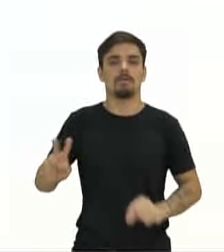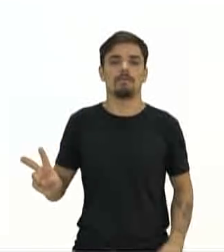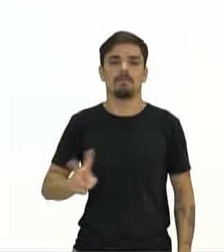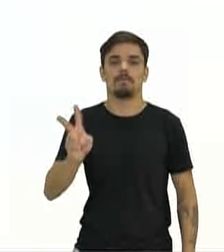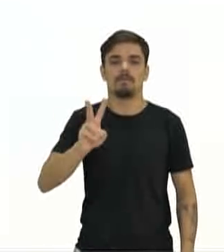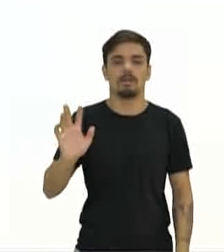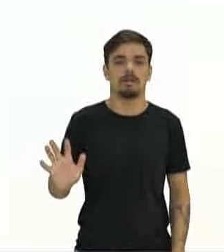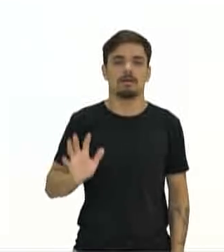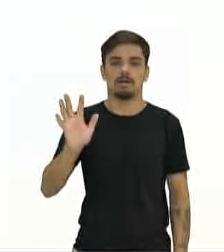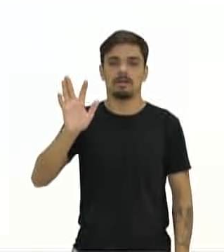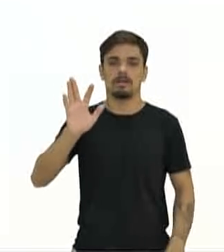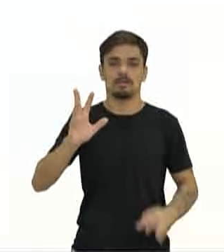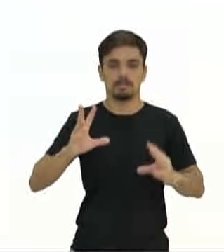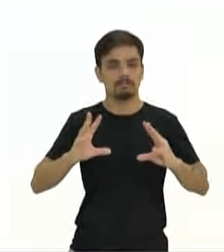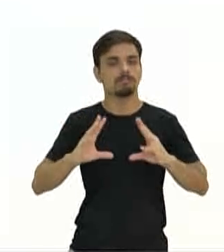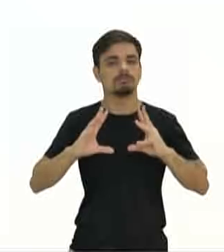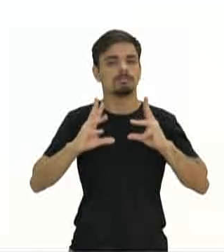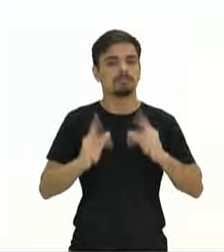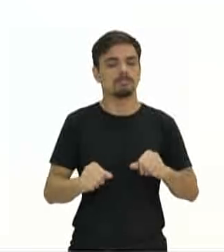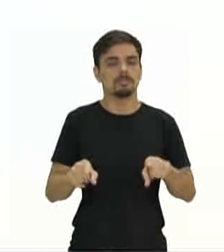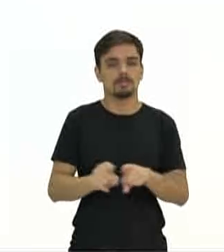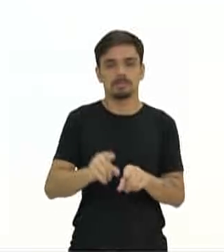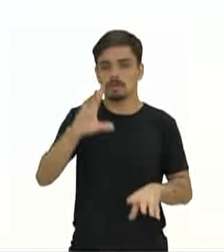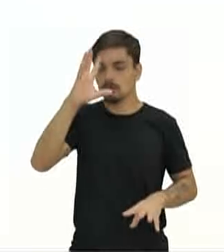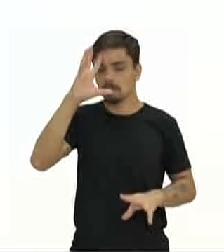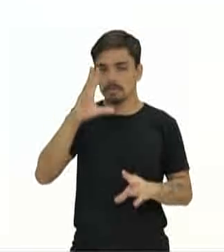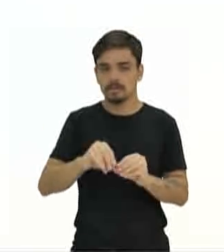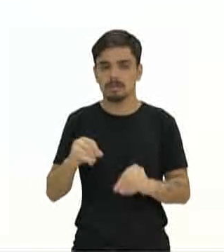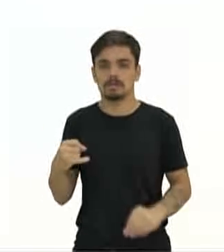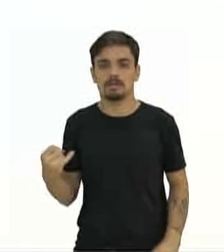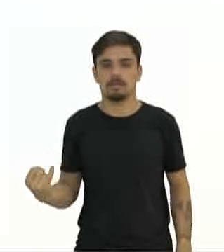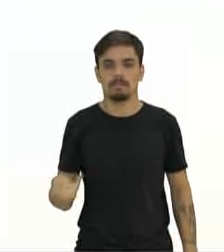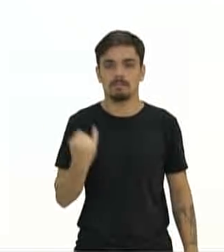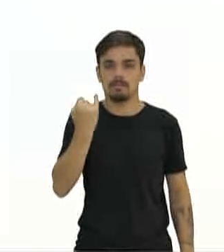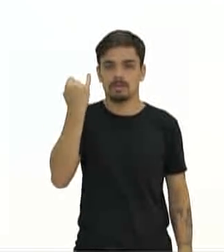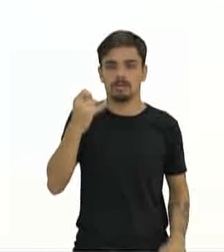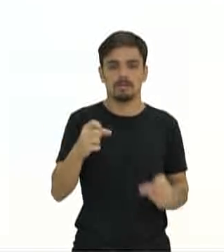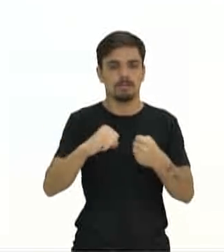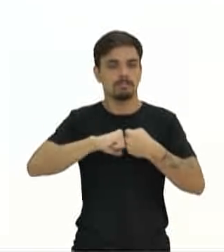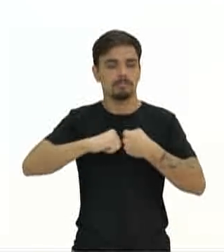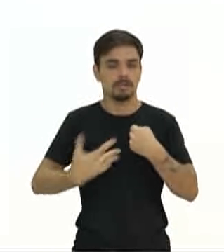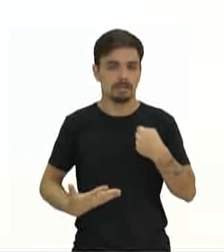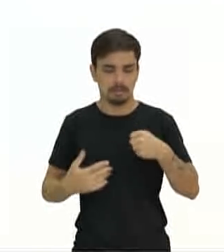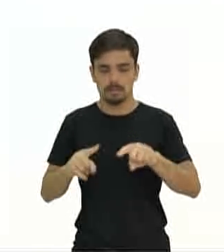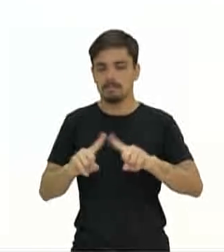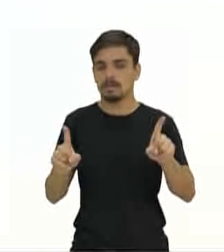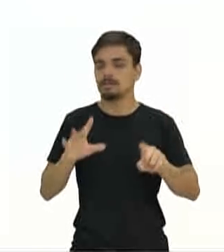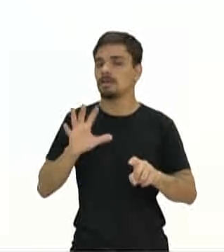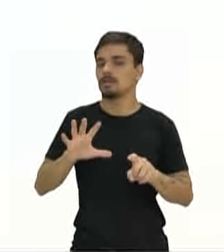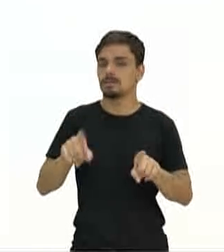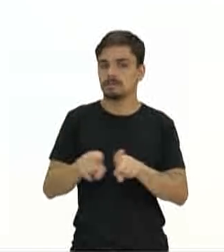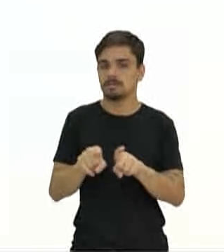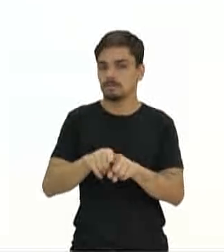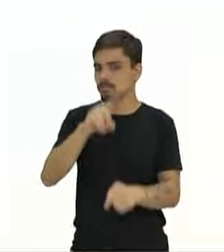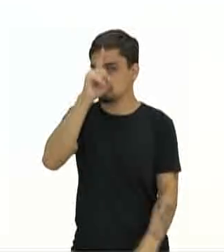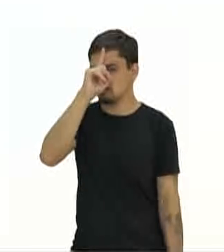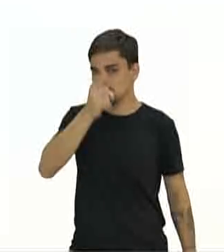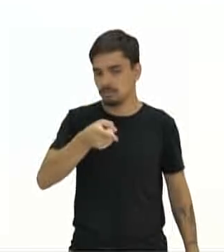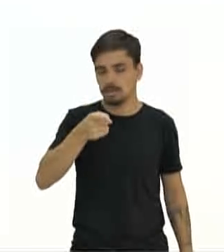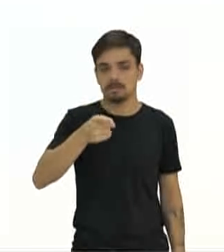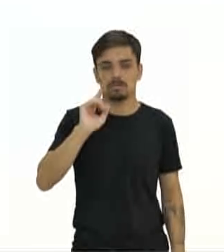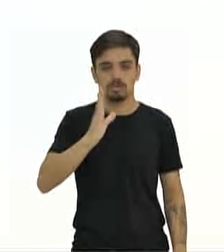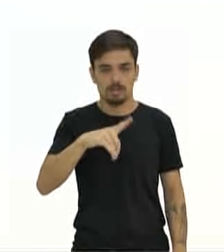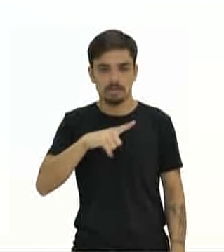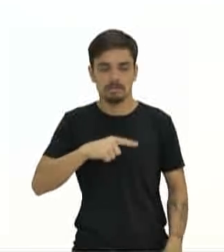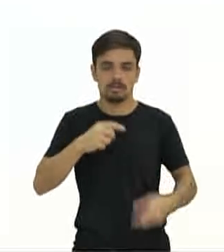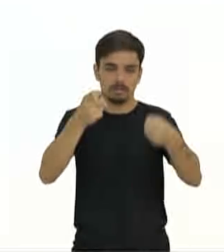caros a todos que verdadeiramente compreendem a grande importância da democracia. Então, esse comando que foi dado já disse mais